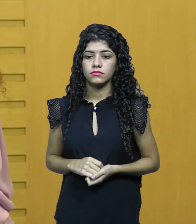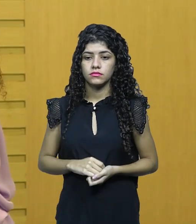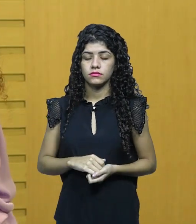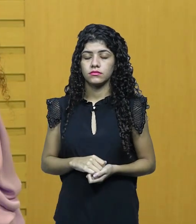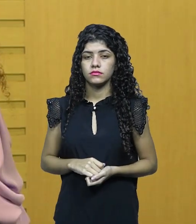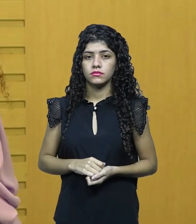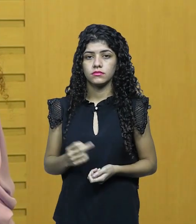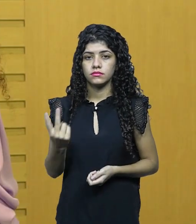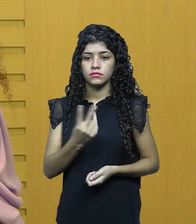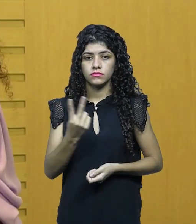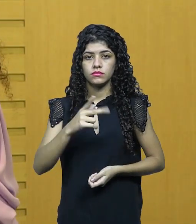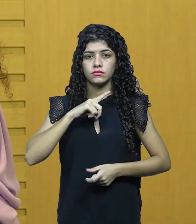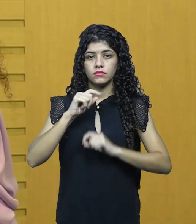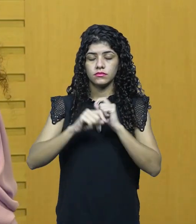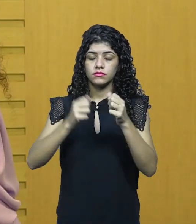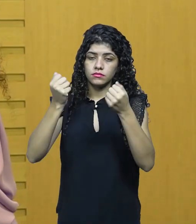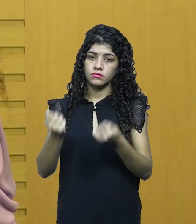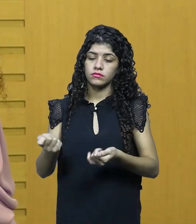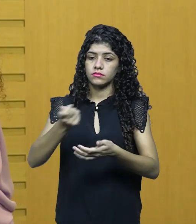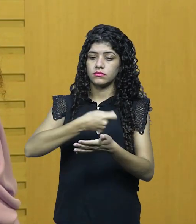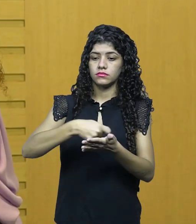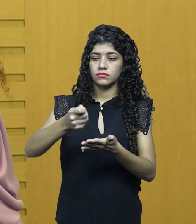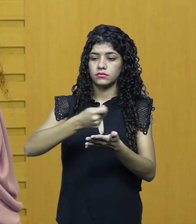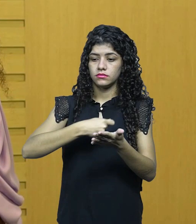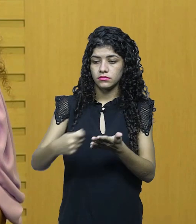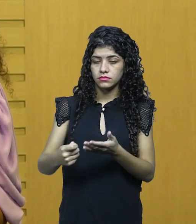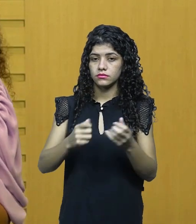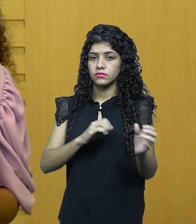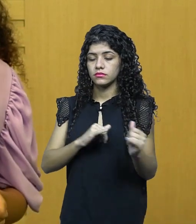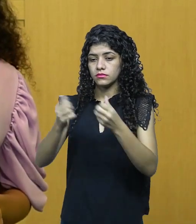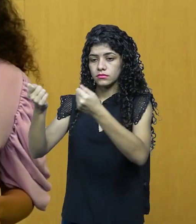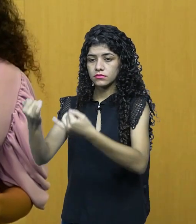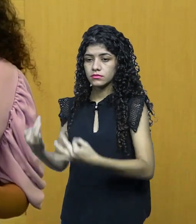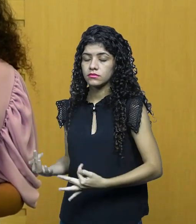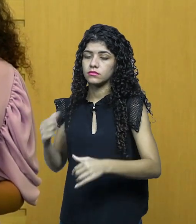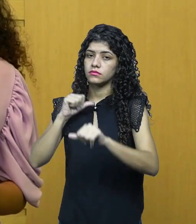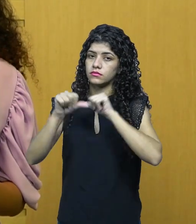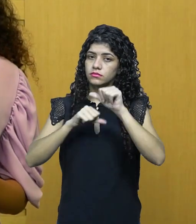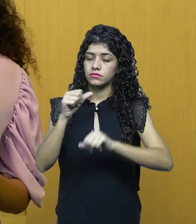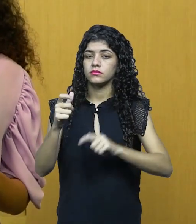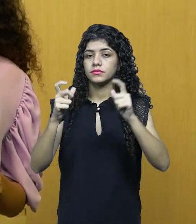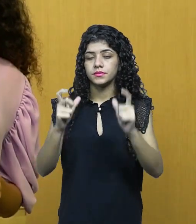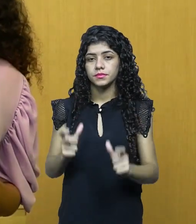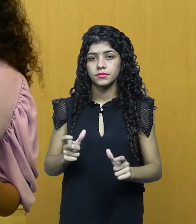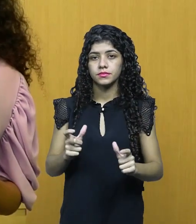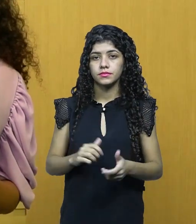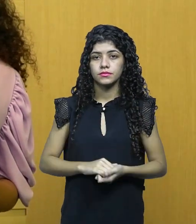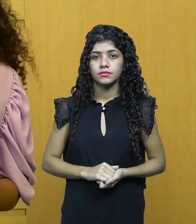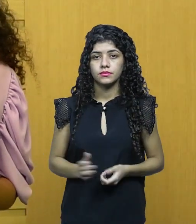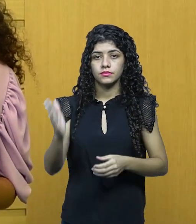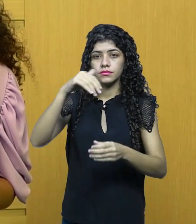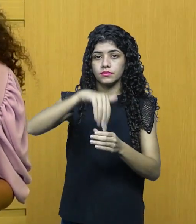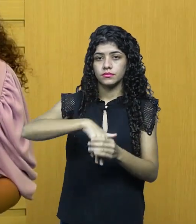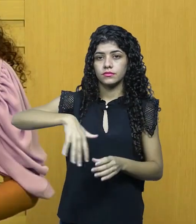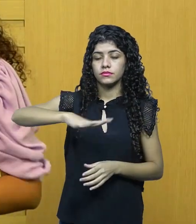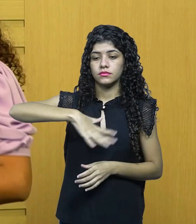as ações, que podem ser escritas de forma a dar um gancho para a mudança de lugar, de compartimento dentro do